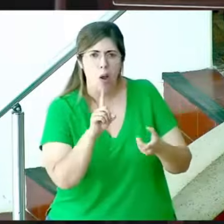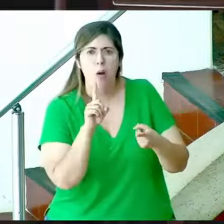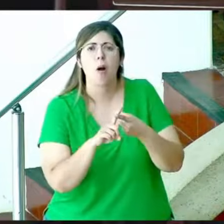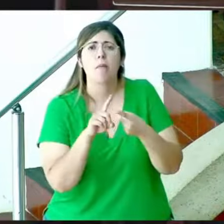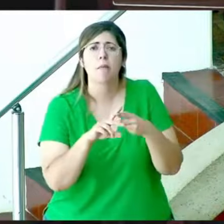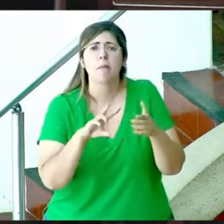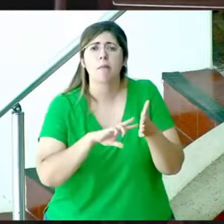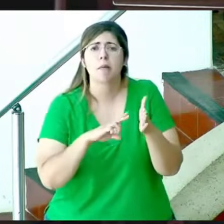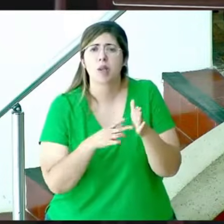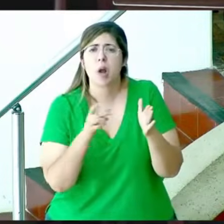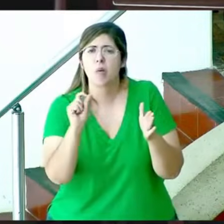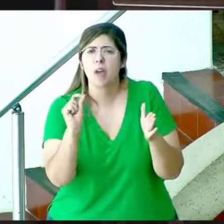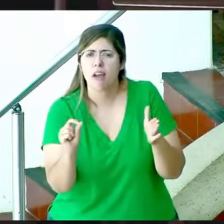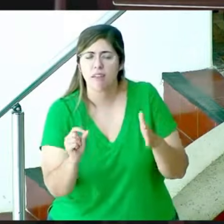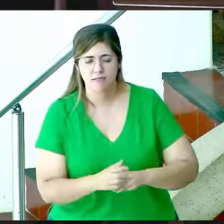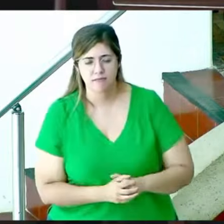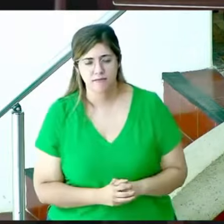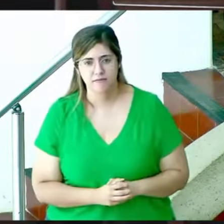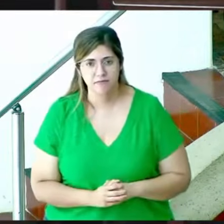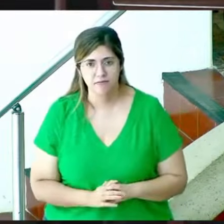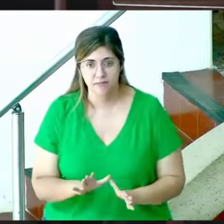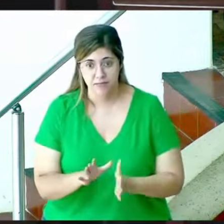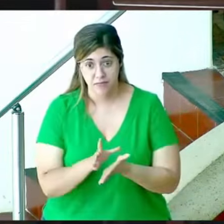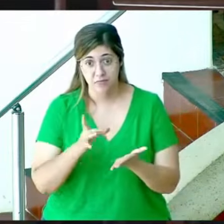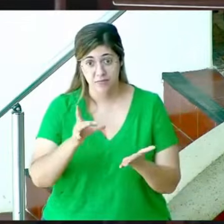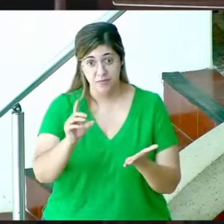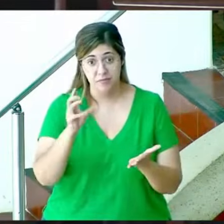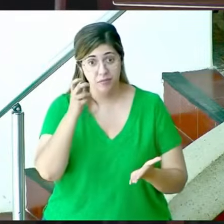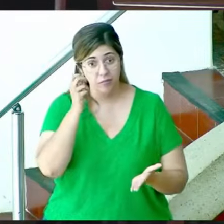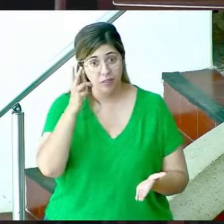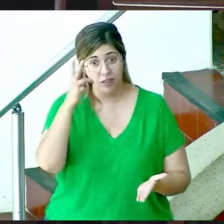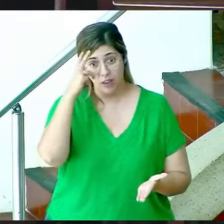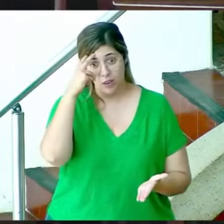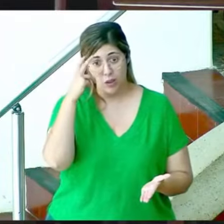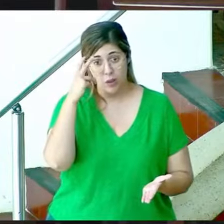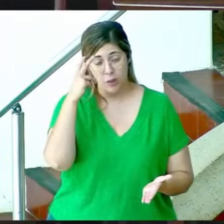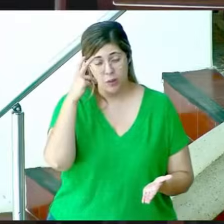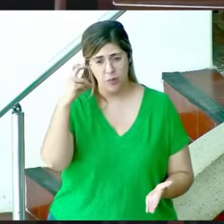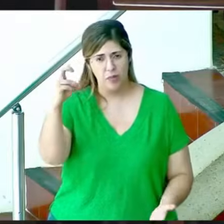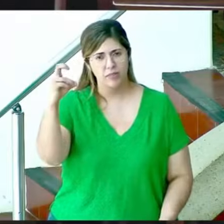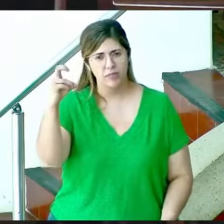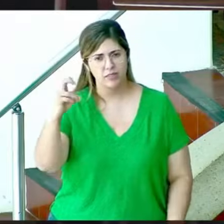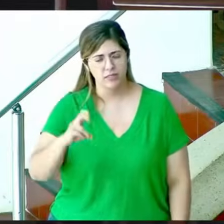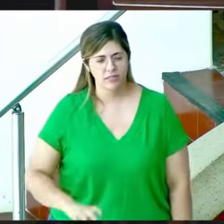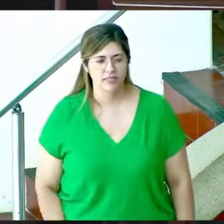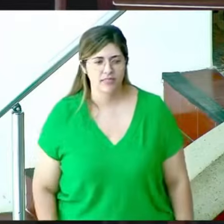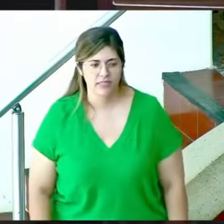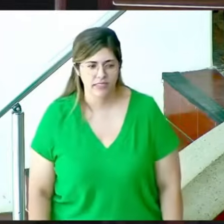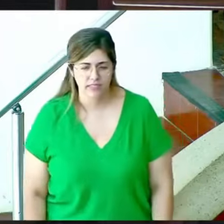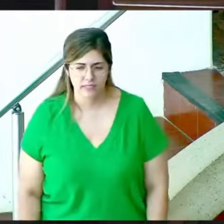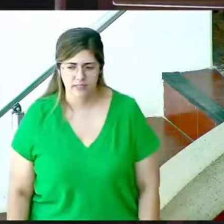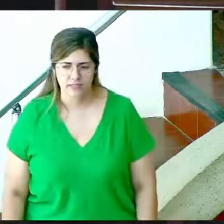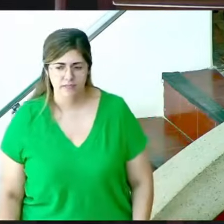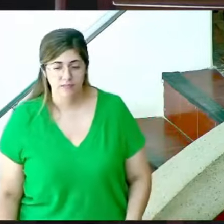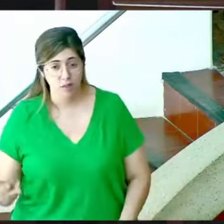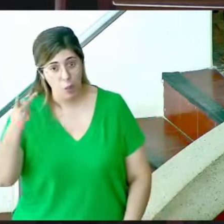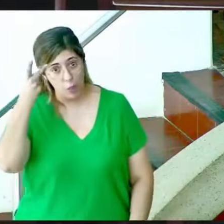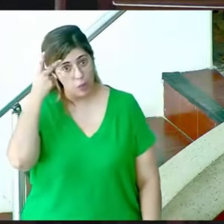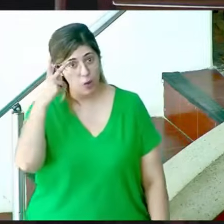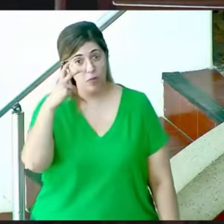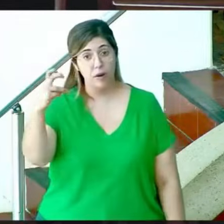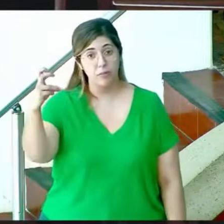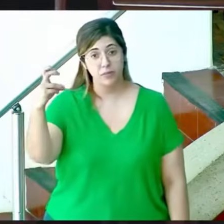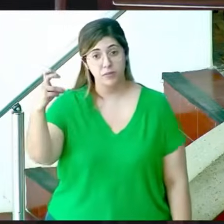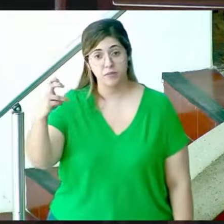ver. Abra comigo, Provérbios 10, versículo 12. Provérbios 10. Você vai ver a diferença entre o amor